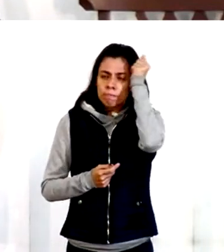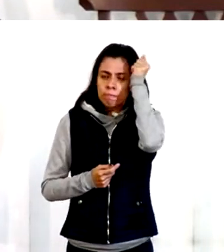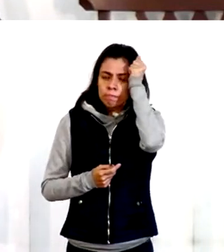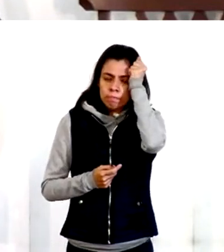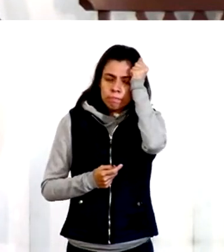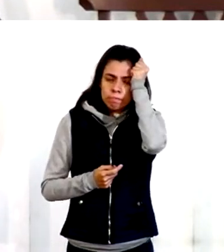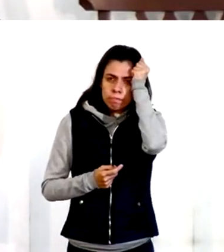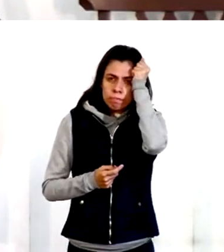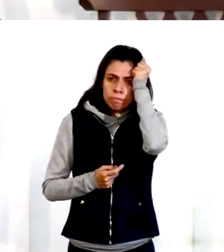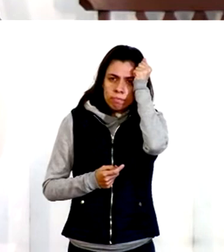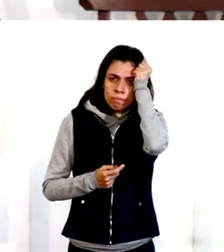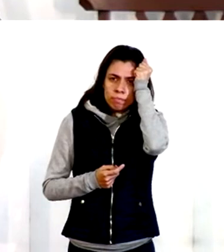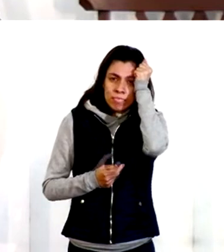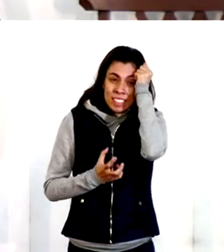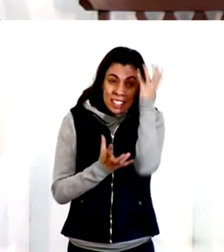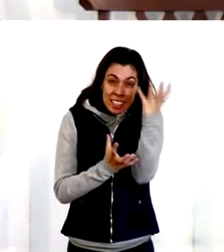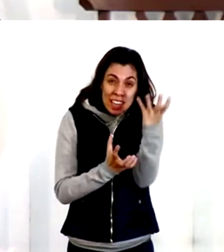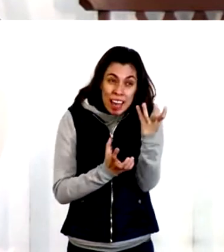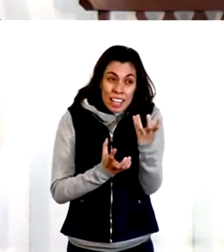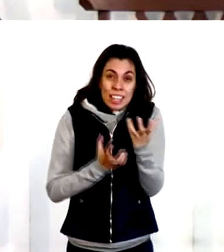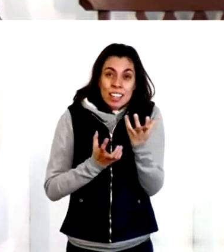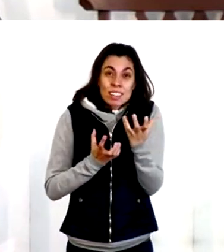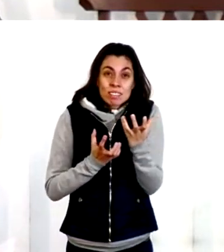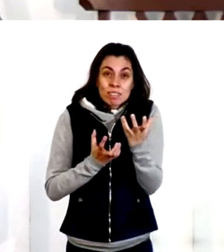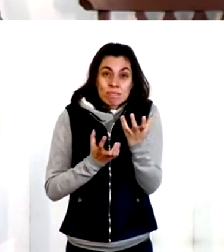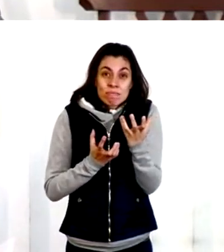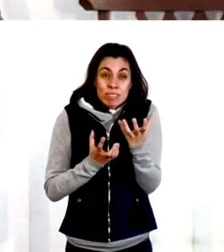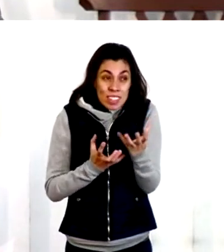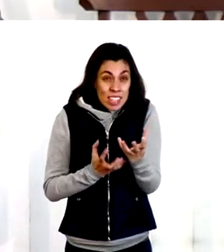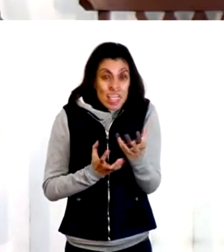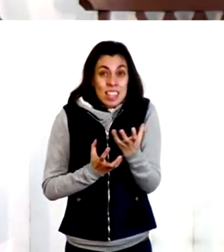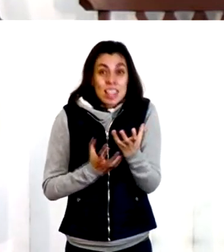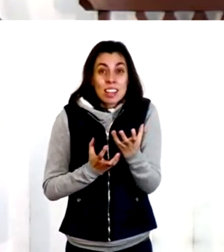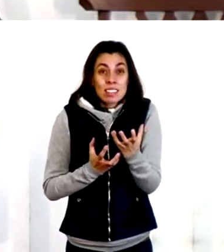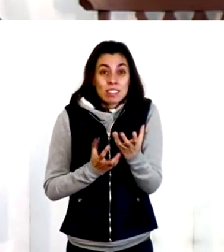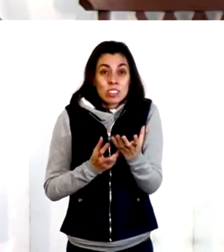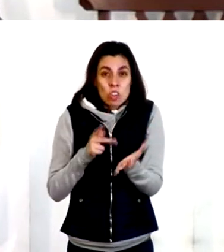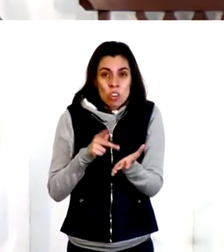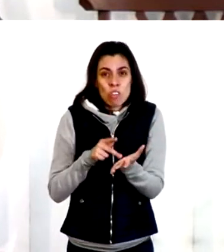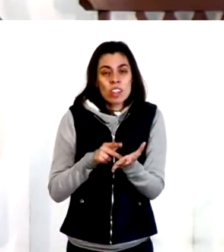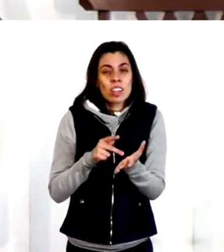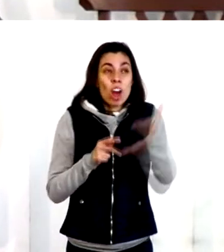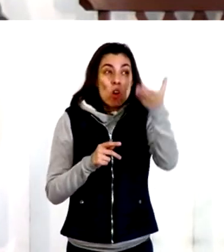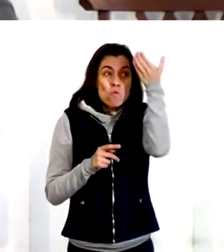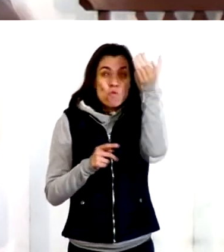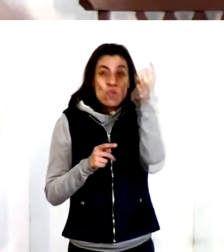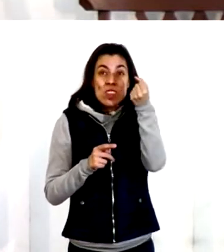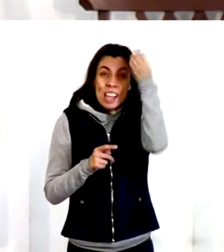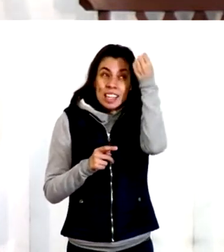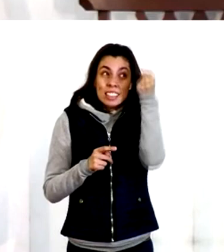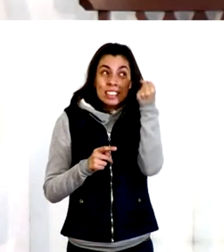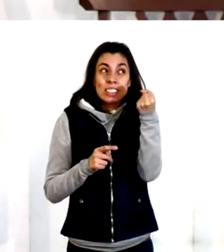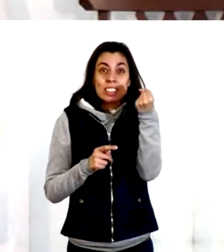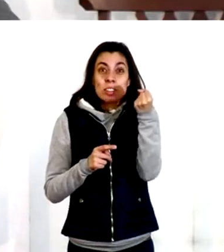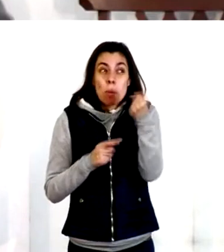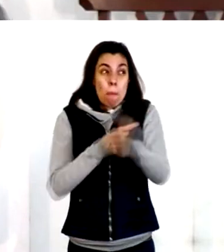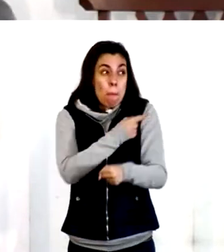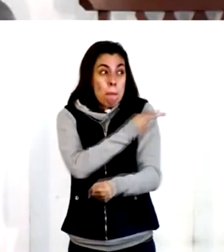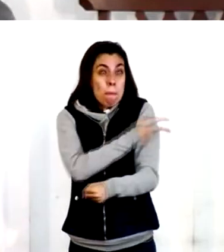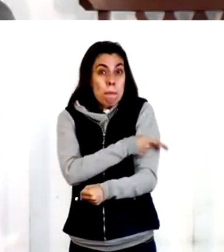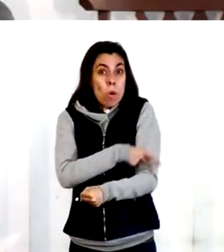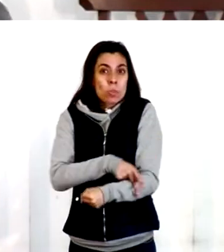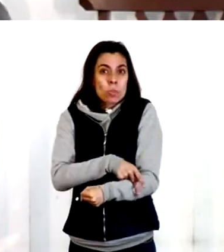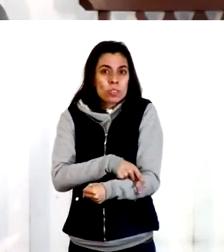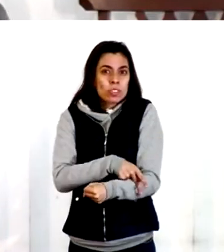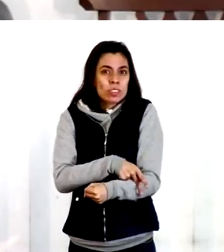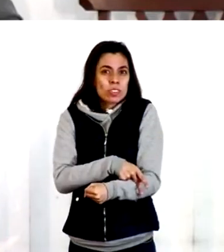ardentemente o genuíno leite espiritual. E então nós vamos nos acostumando com Deus à distância. Ele está lá no domingo, lá na